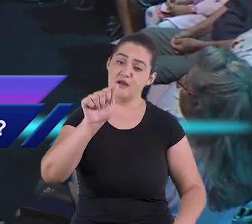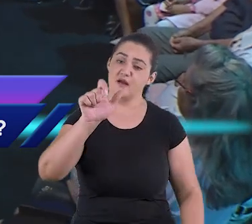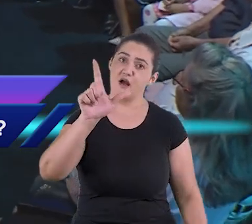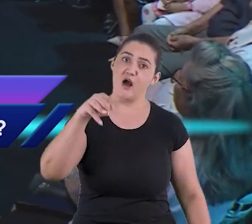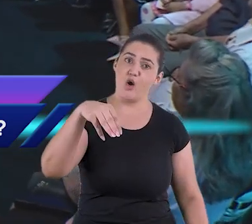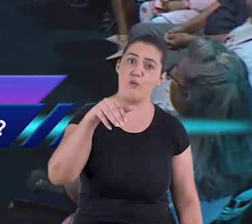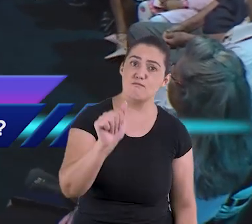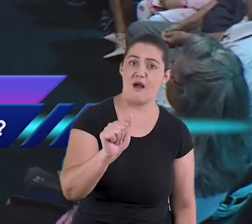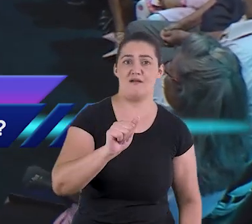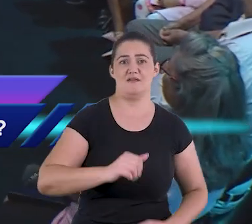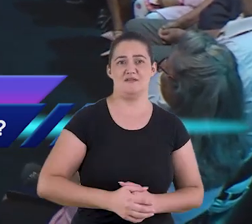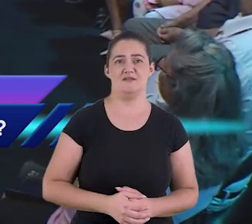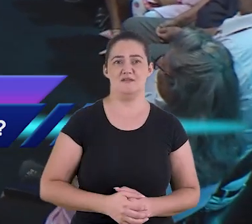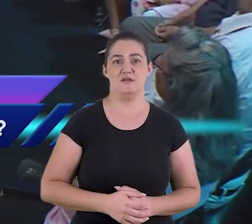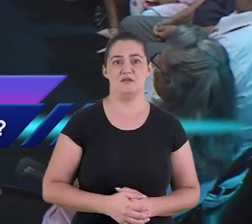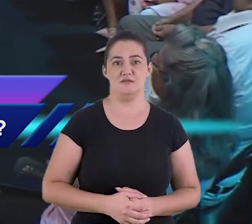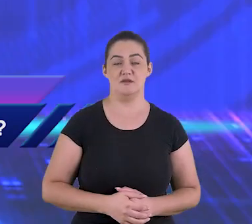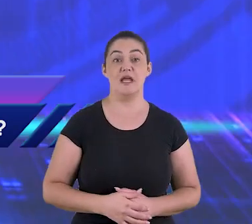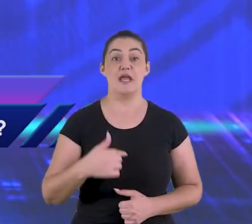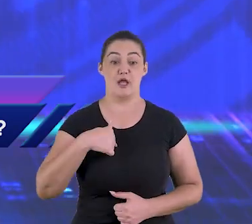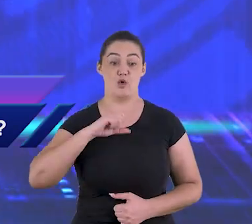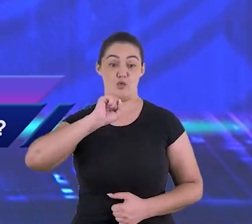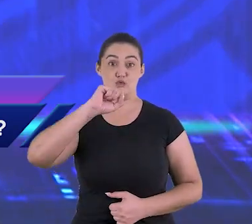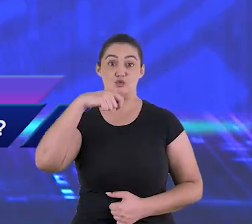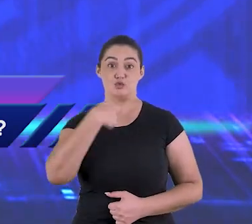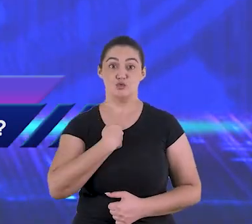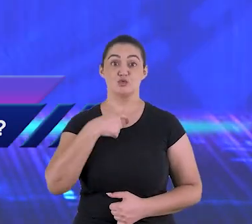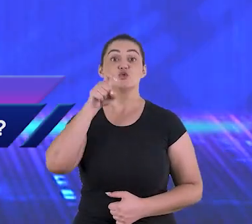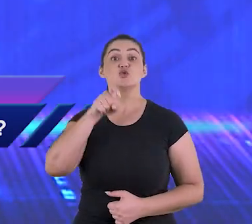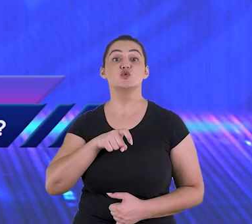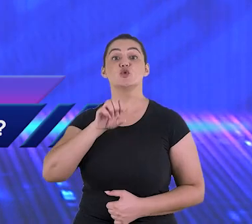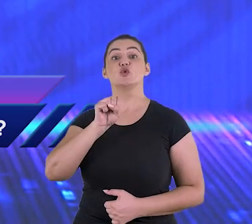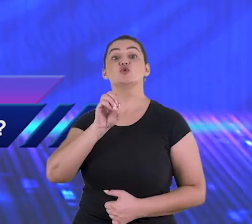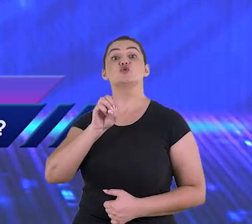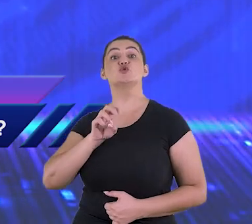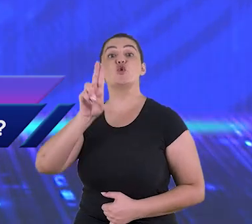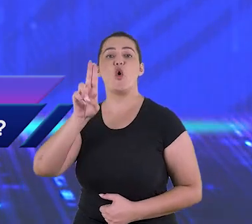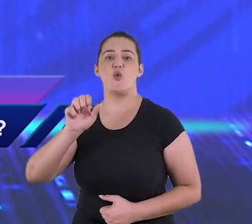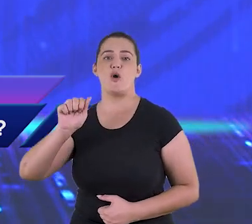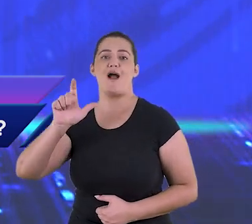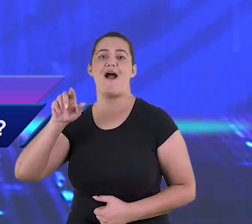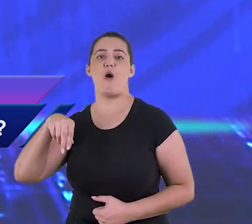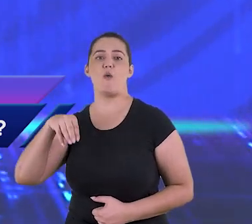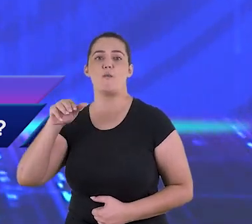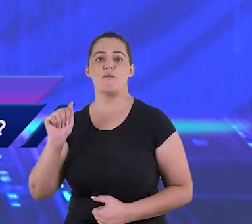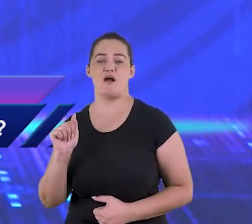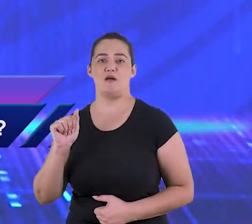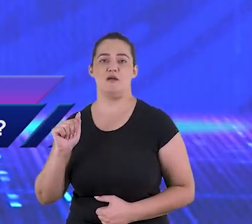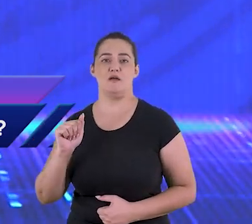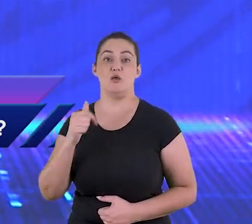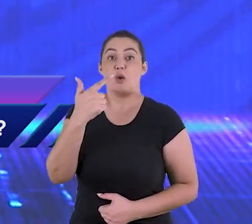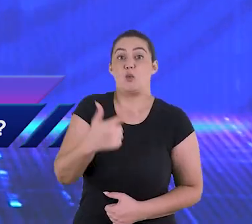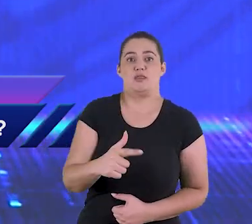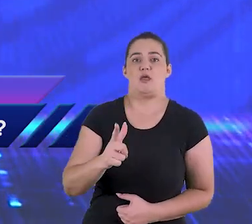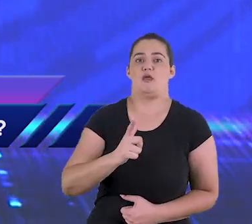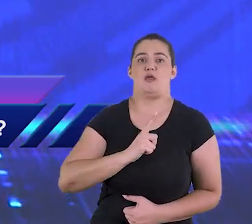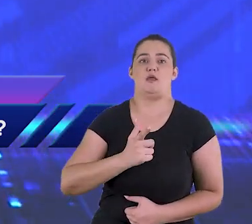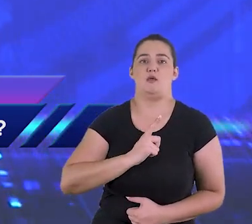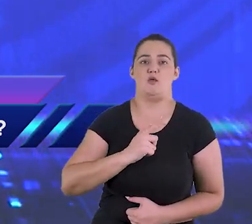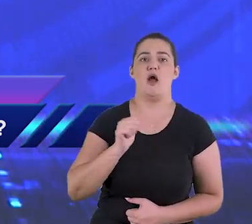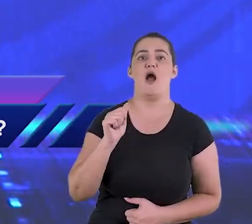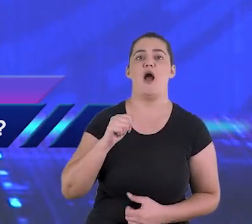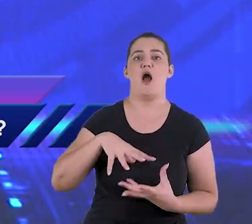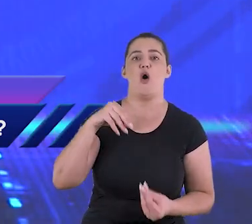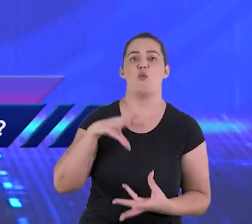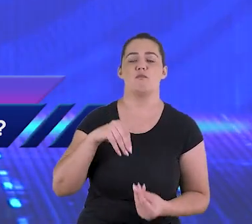que me acompanha também é uma alma vivente. Nós não temos uma alma separada do